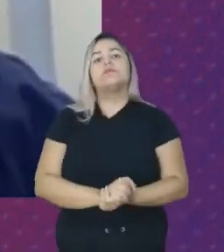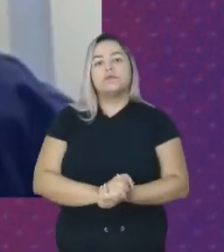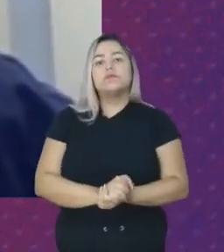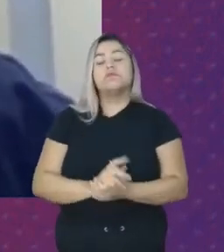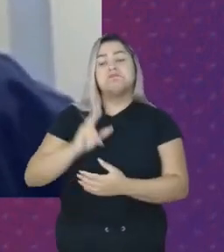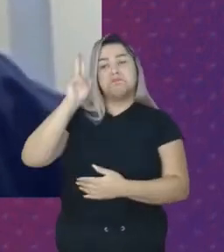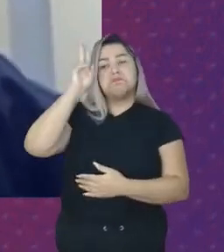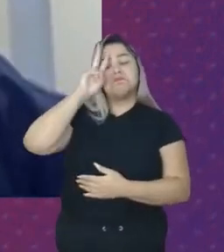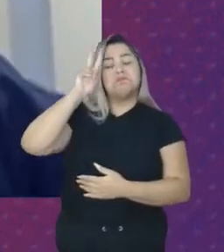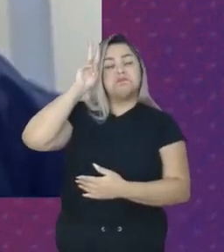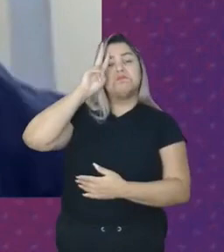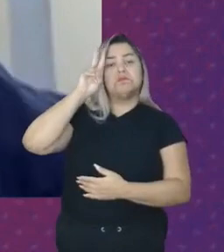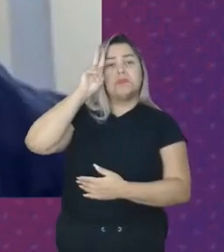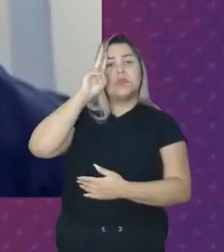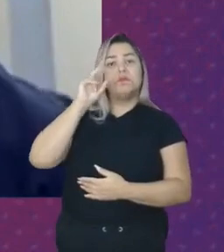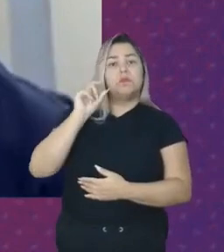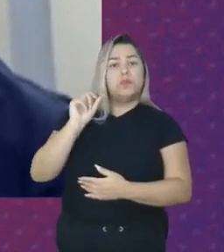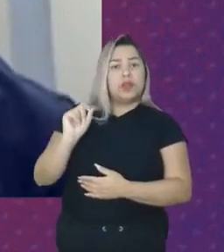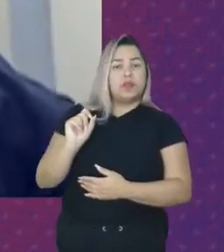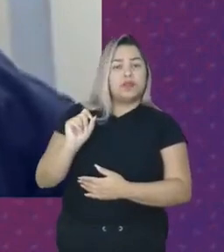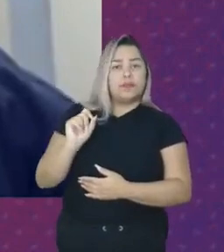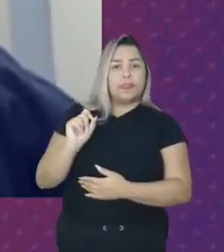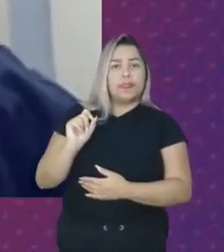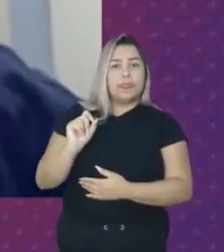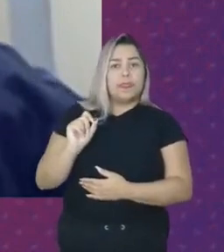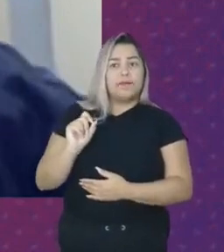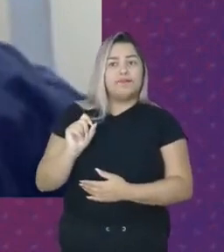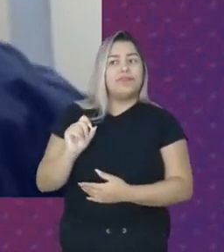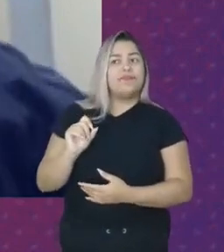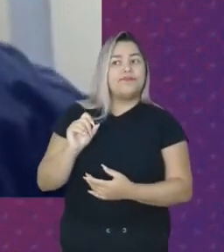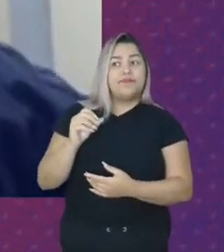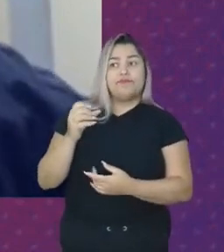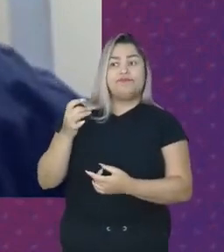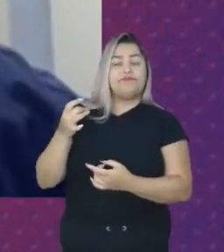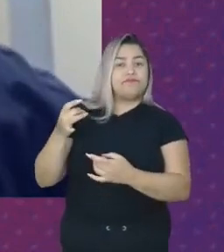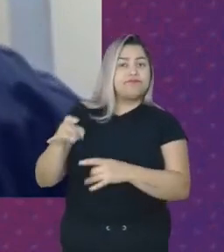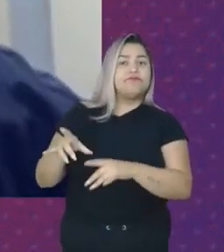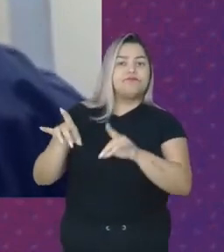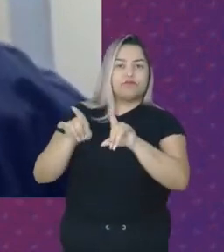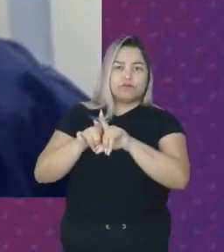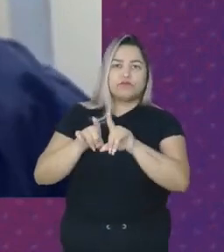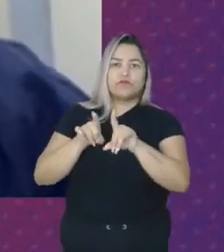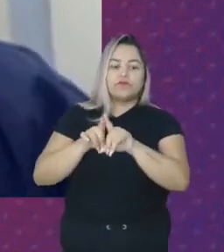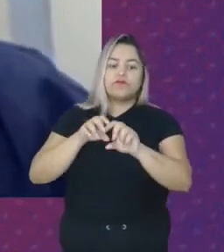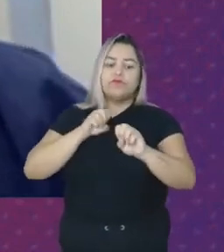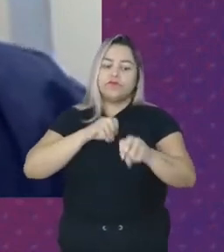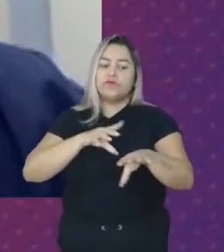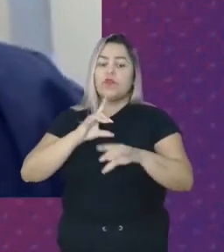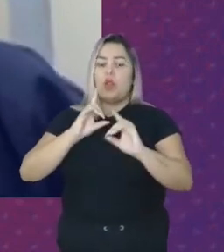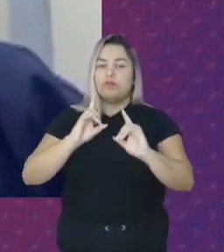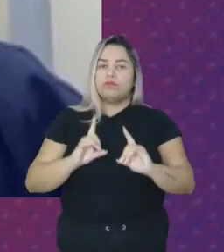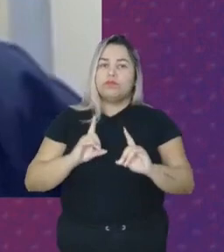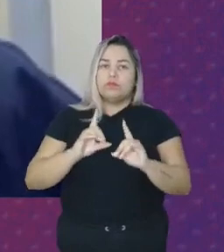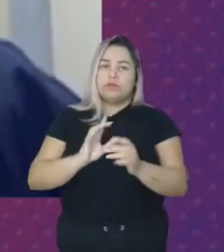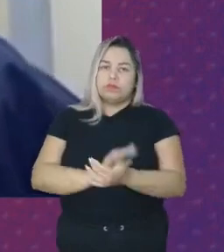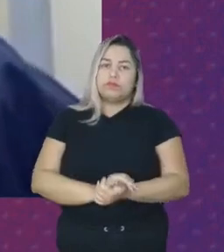gente lembrar que a negação do direito à educação deixa, né,